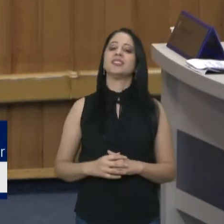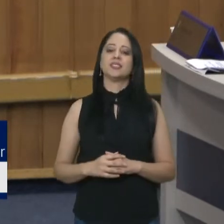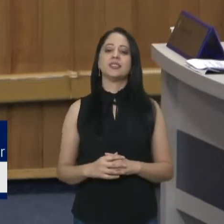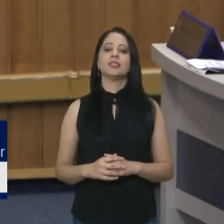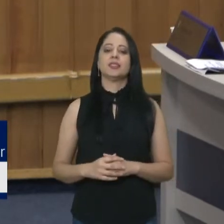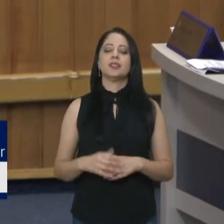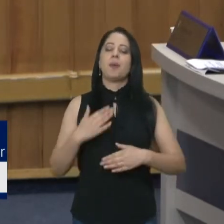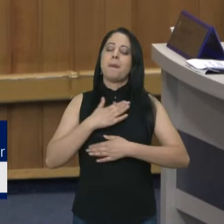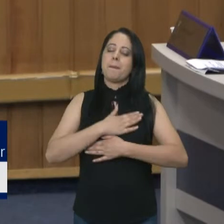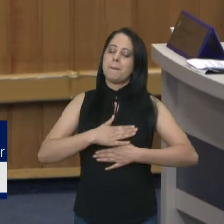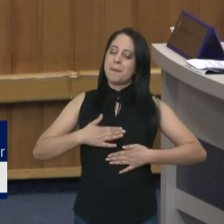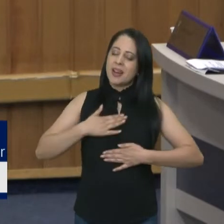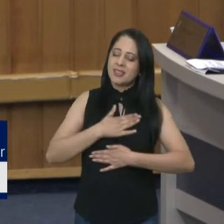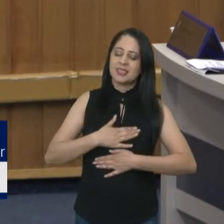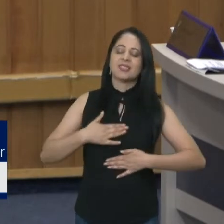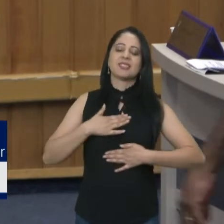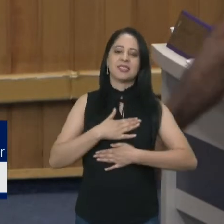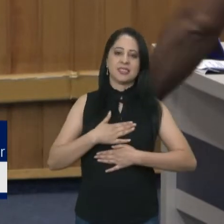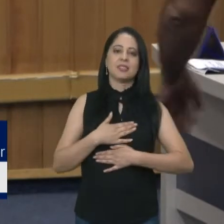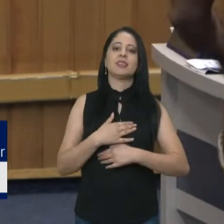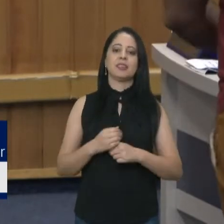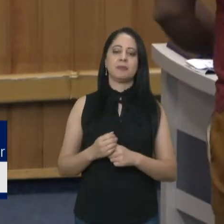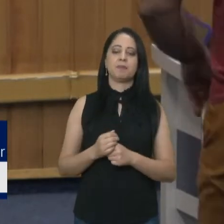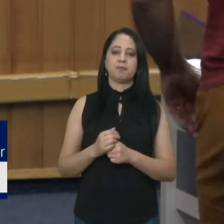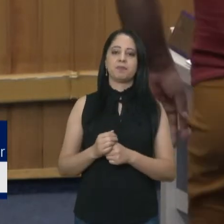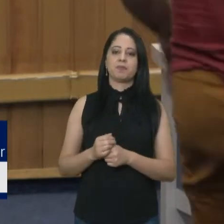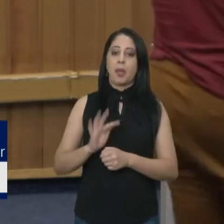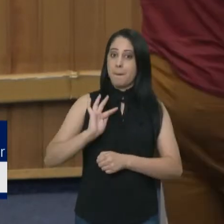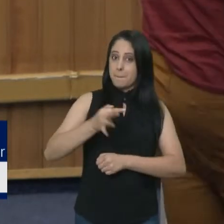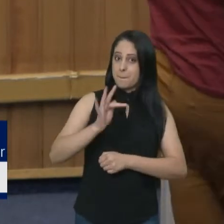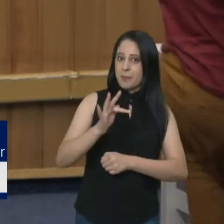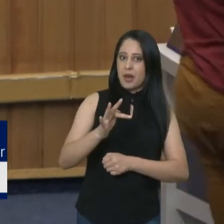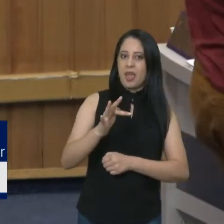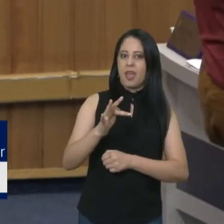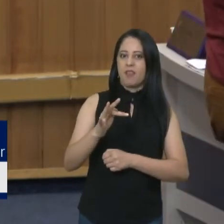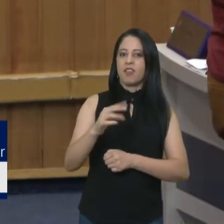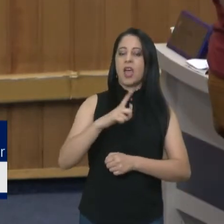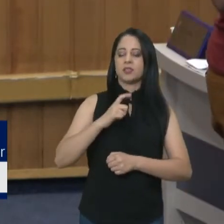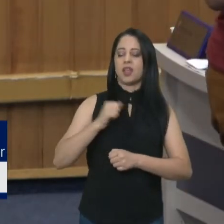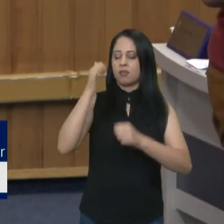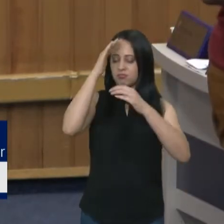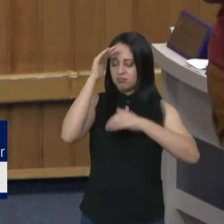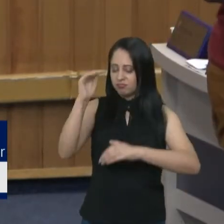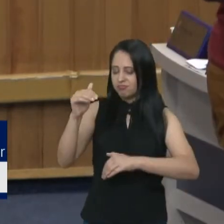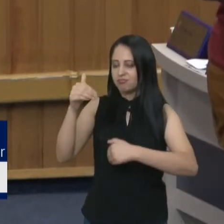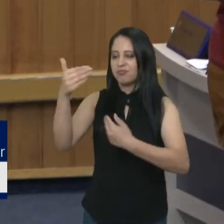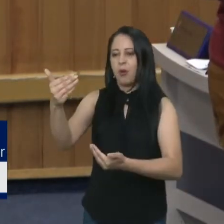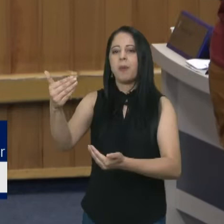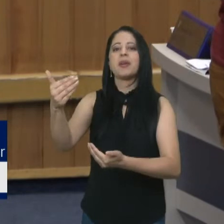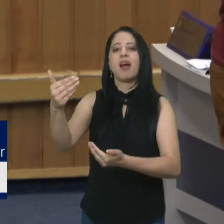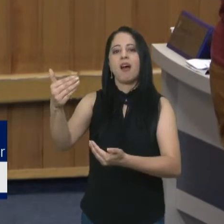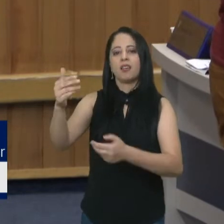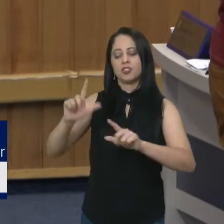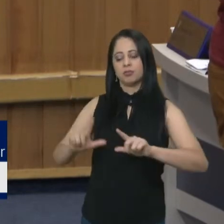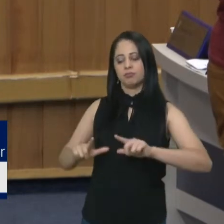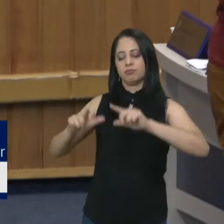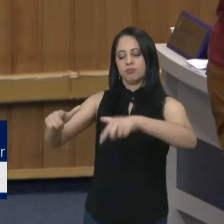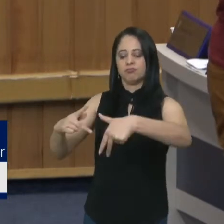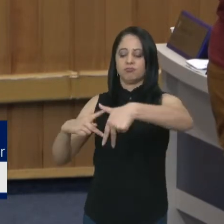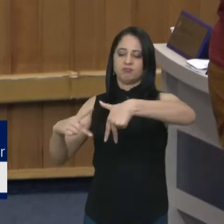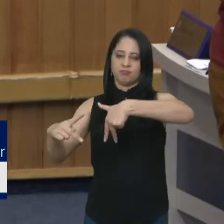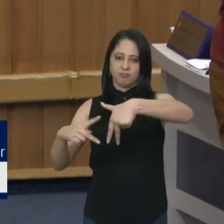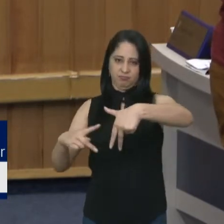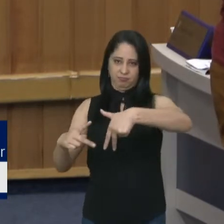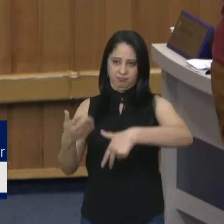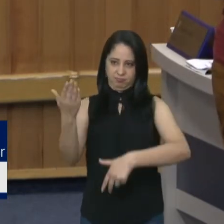ser um prazer e em breve nós vamos ter aqui com certeza uma linda solenidade para contar a história do seu Ciro Bodezan, de